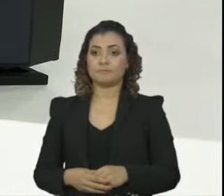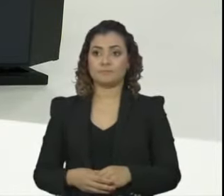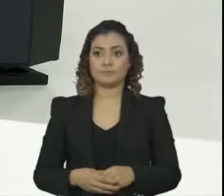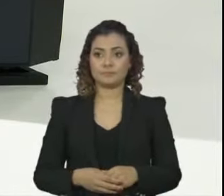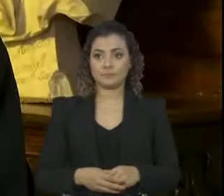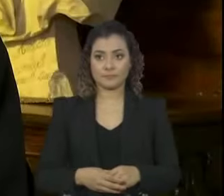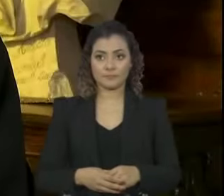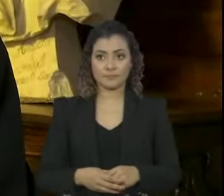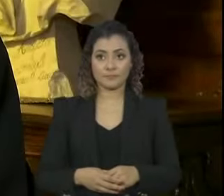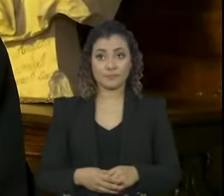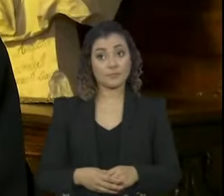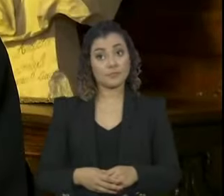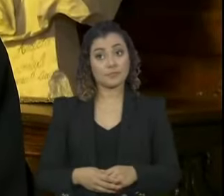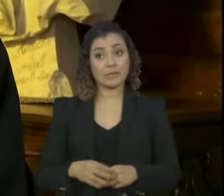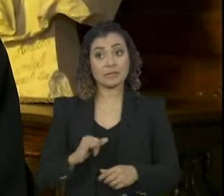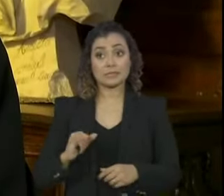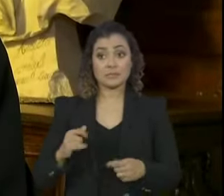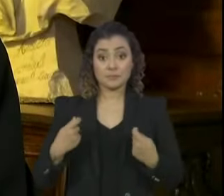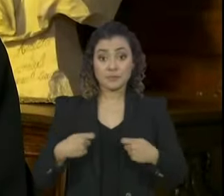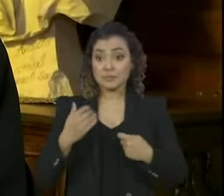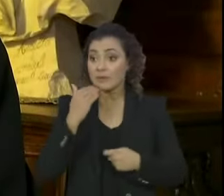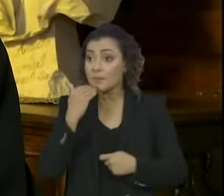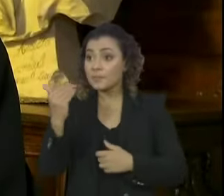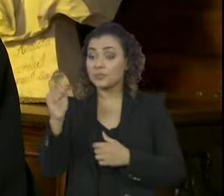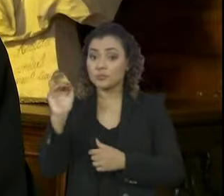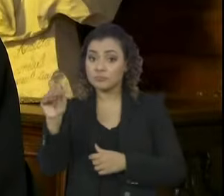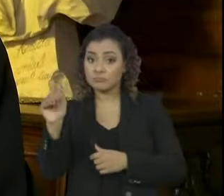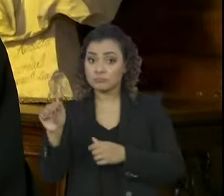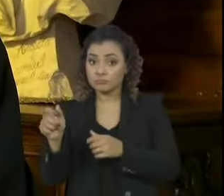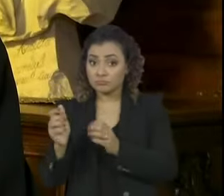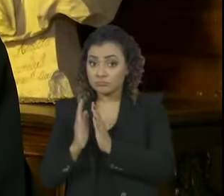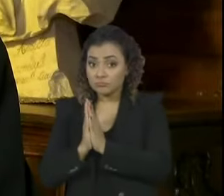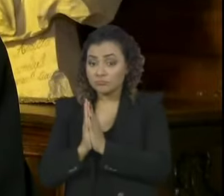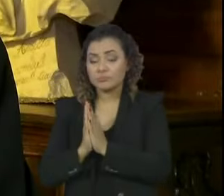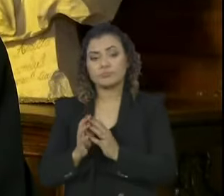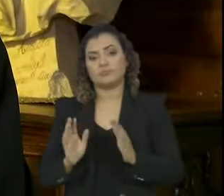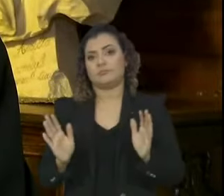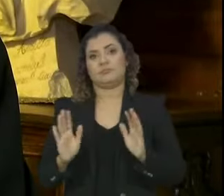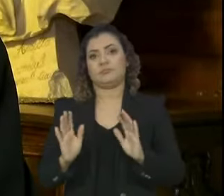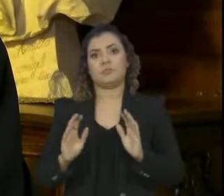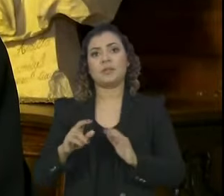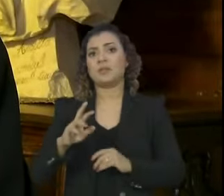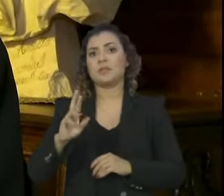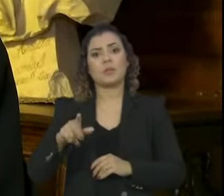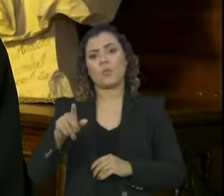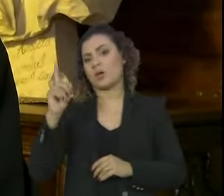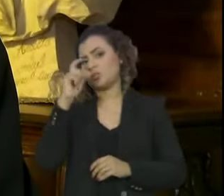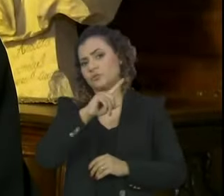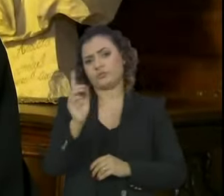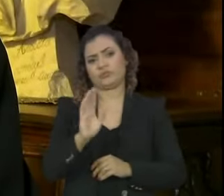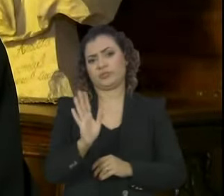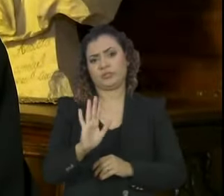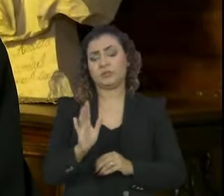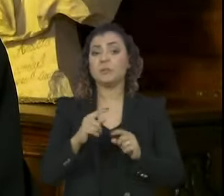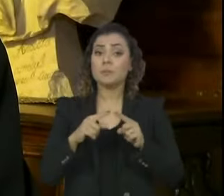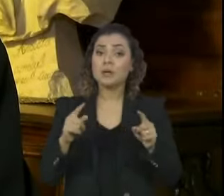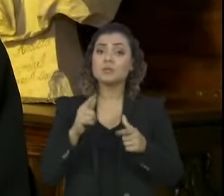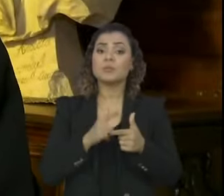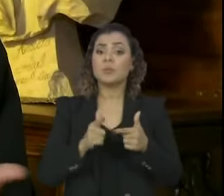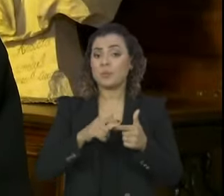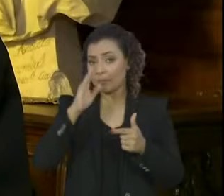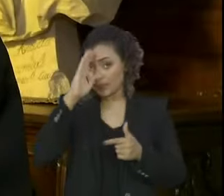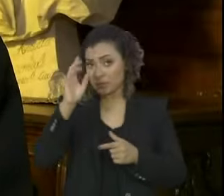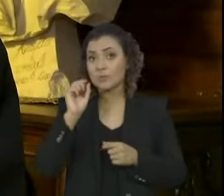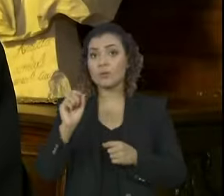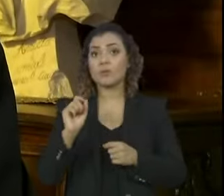e vai se fosse preciso fazer esse pedido não seria a coisa mais difícil certamente problema é que